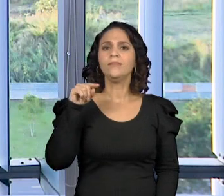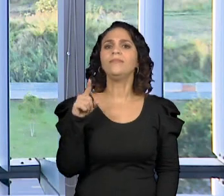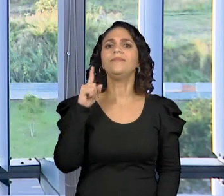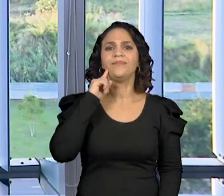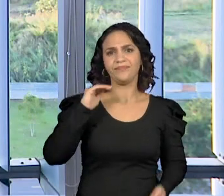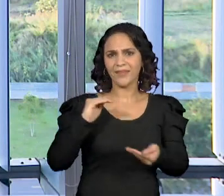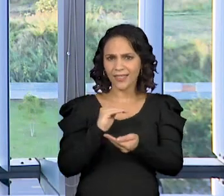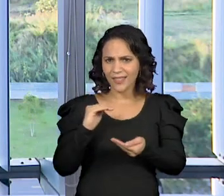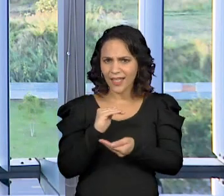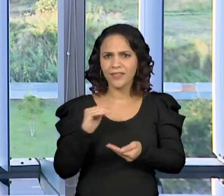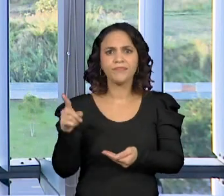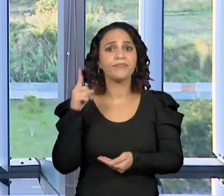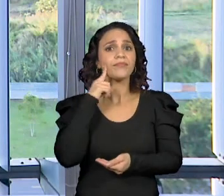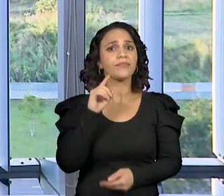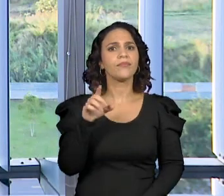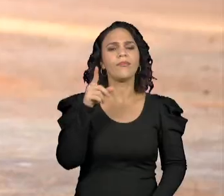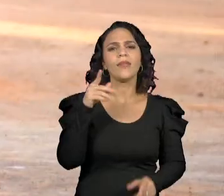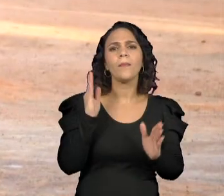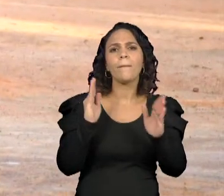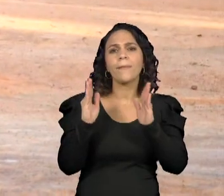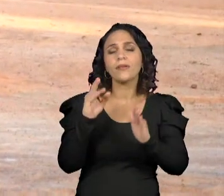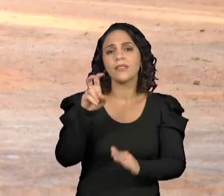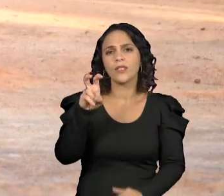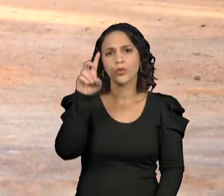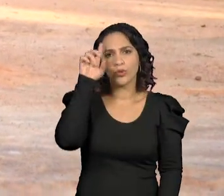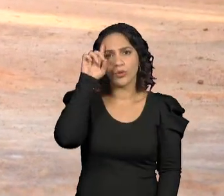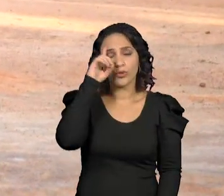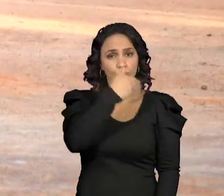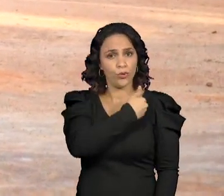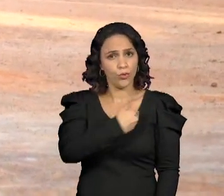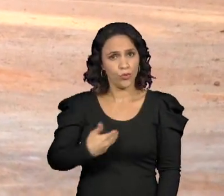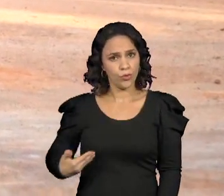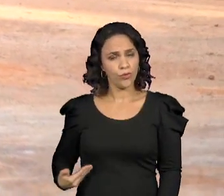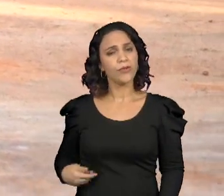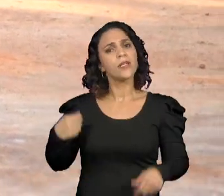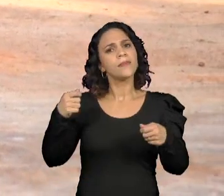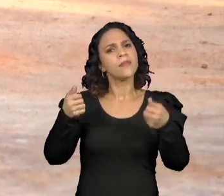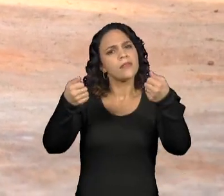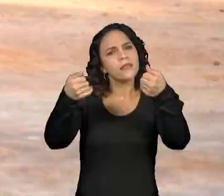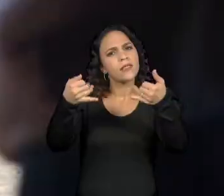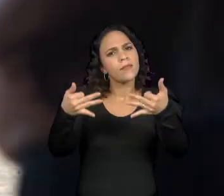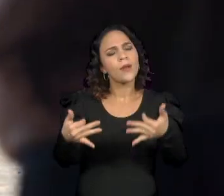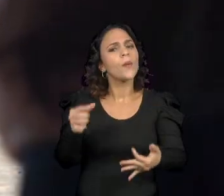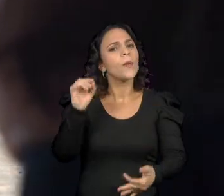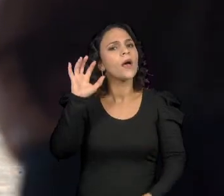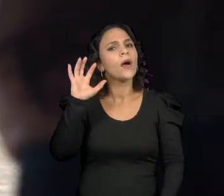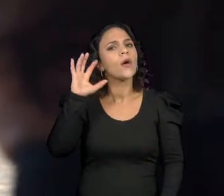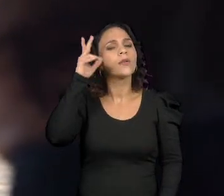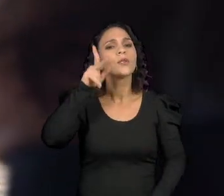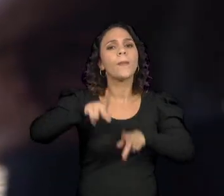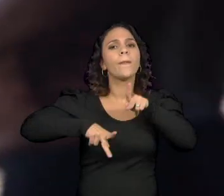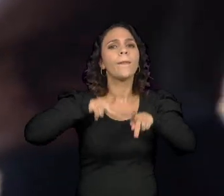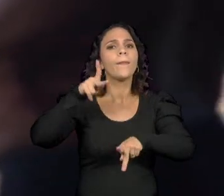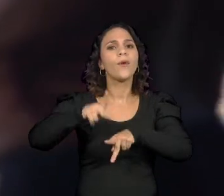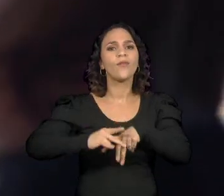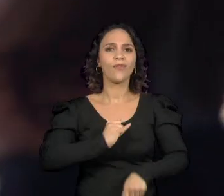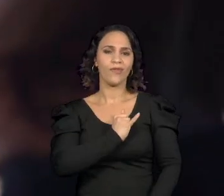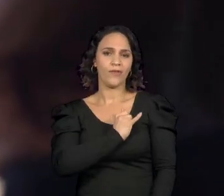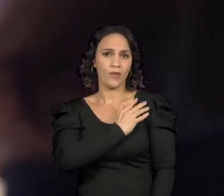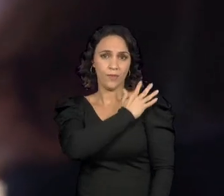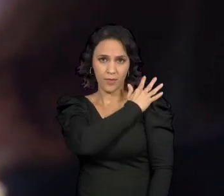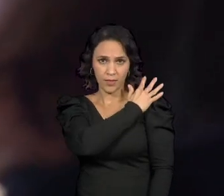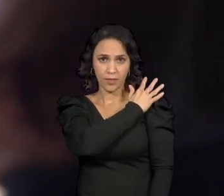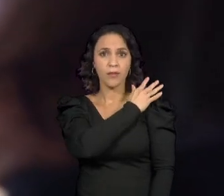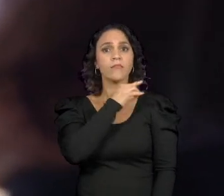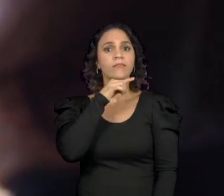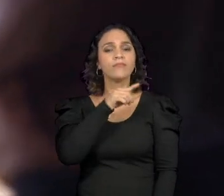Federal, deu prazo de 5 dias para o governo esclarecer a situação do povo Yanomami. A decisão